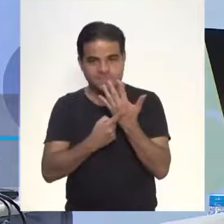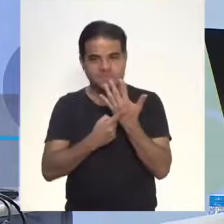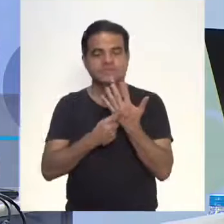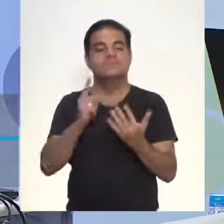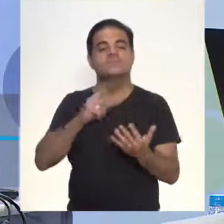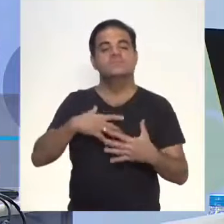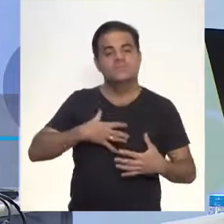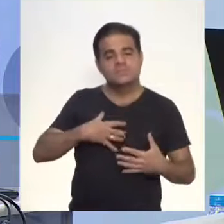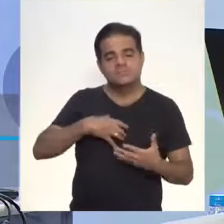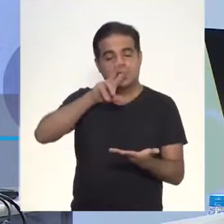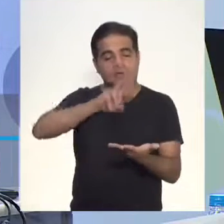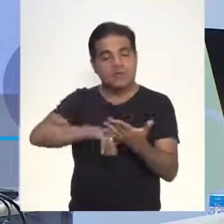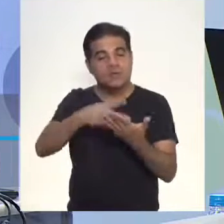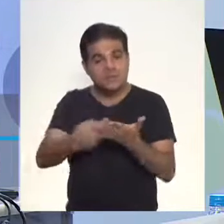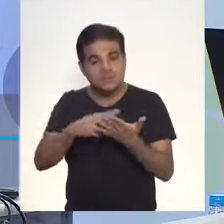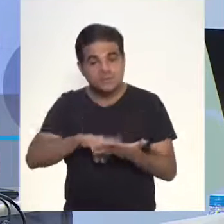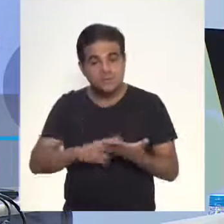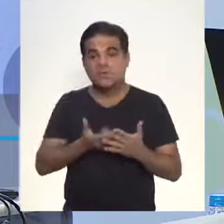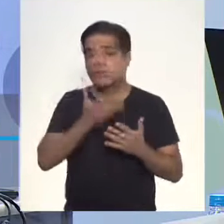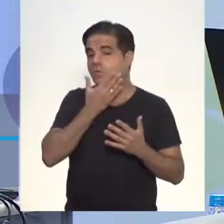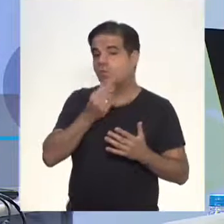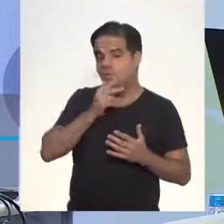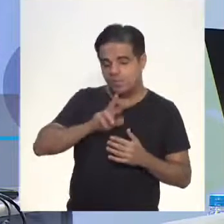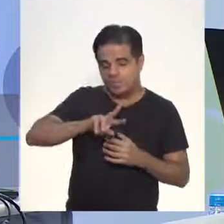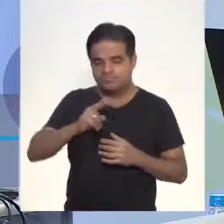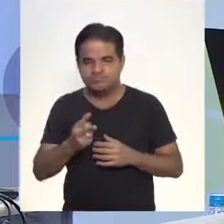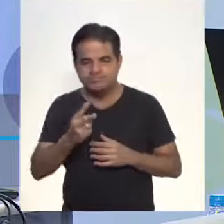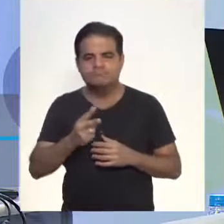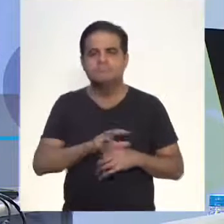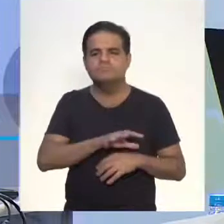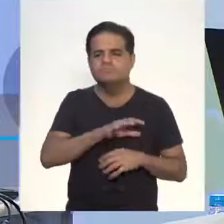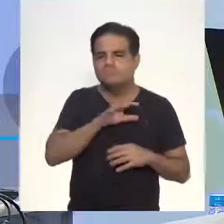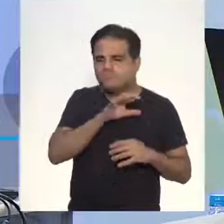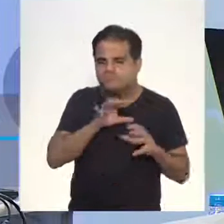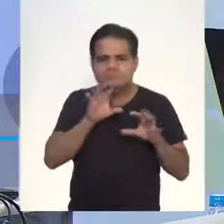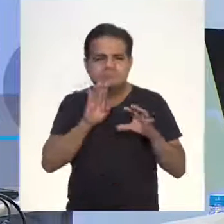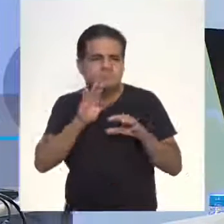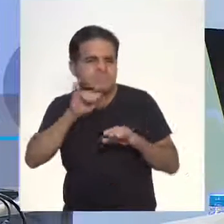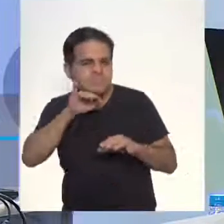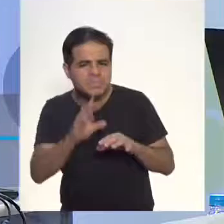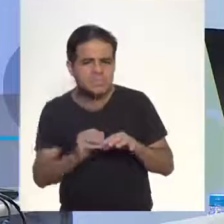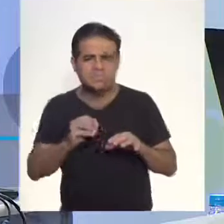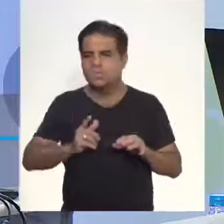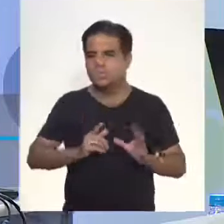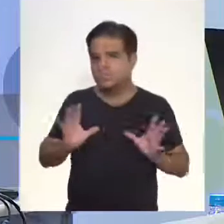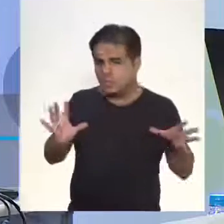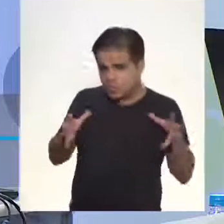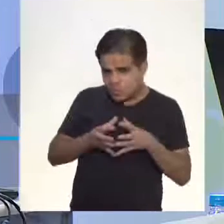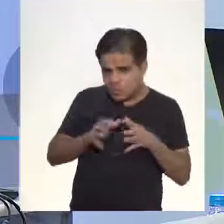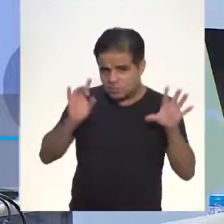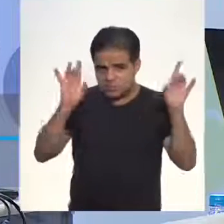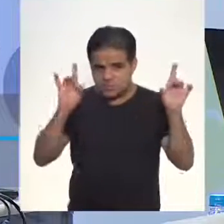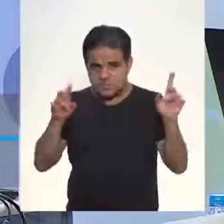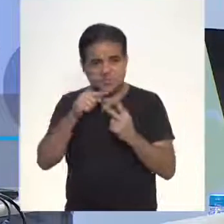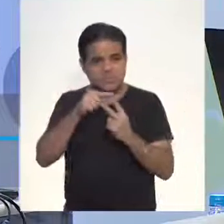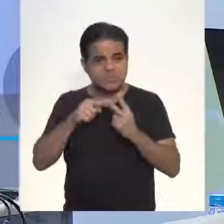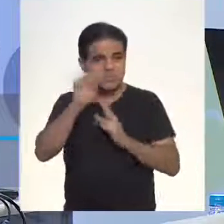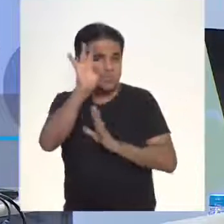de traduzir o homem como um bicho. E a pergunta era, tinha público específico para esses 2 textos,